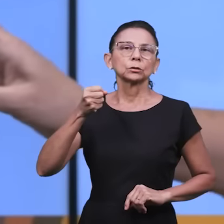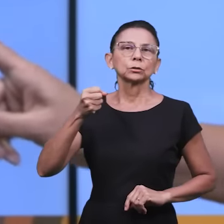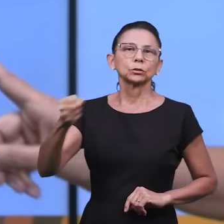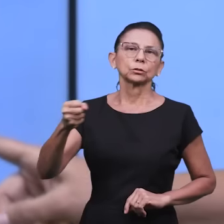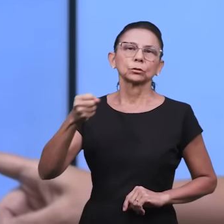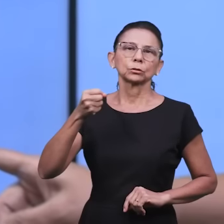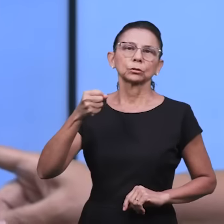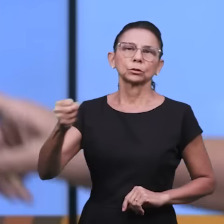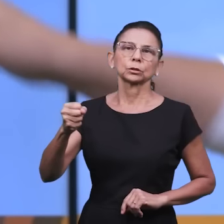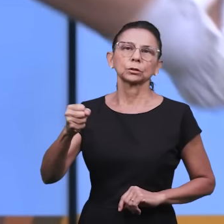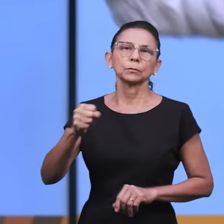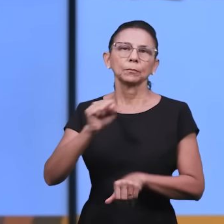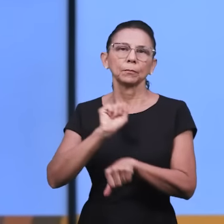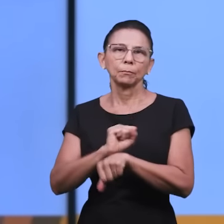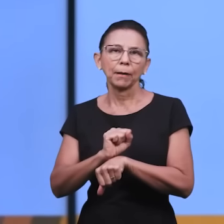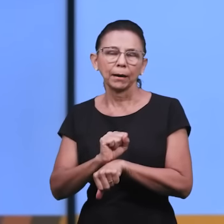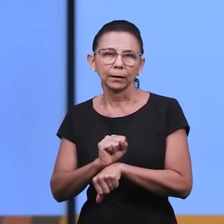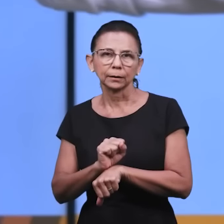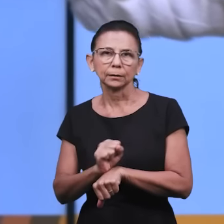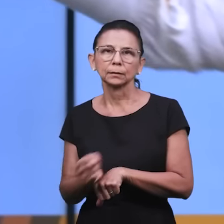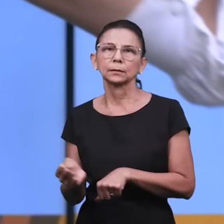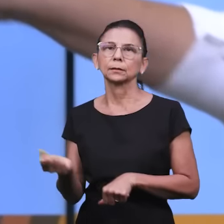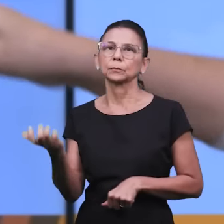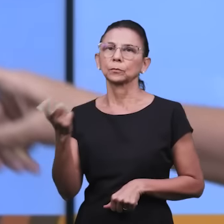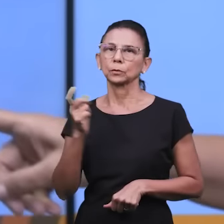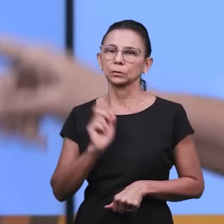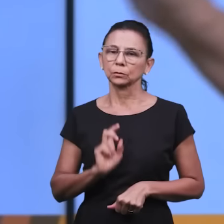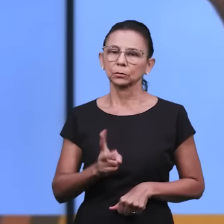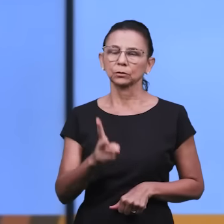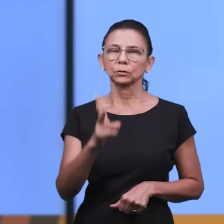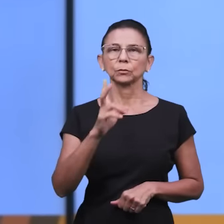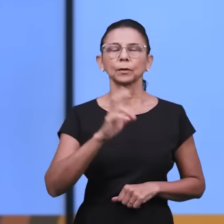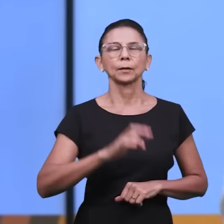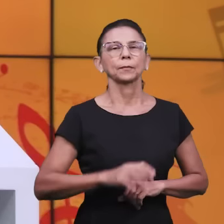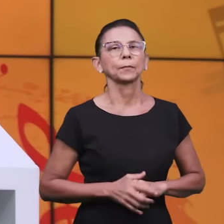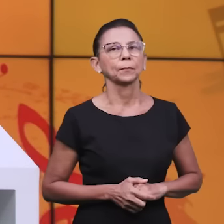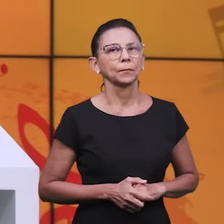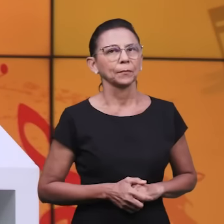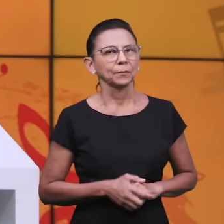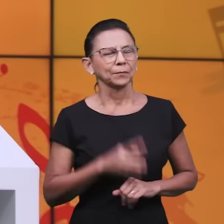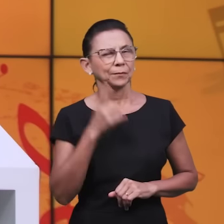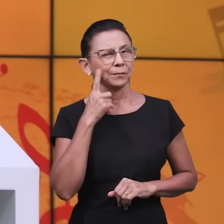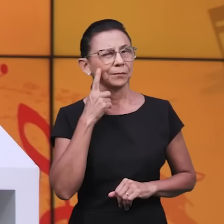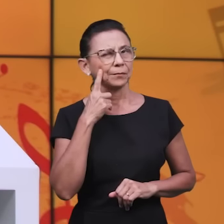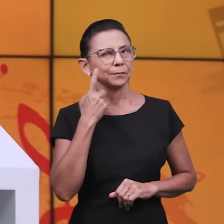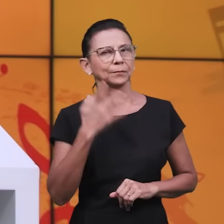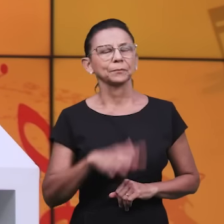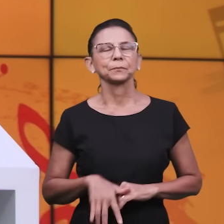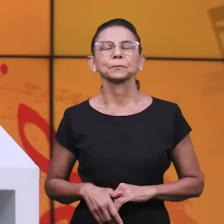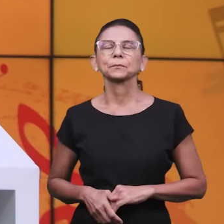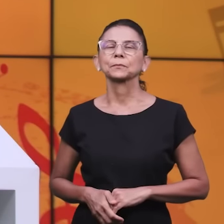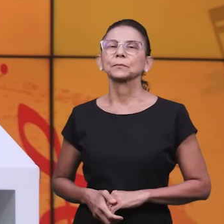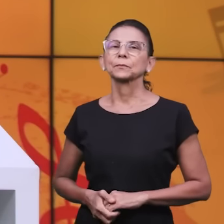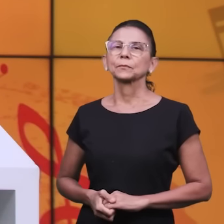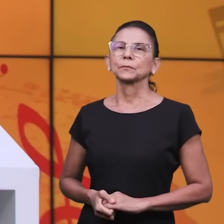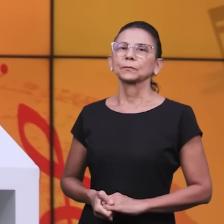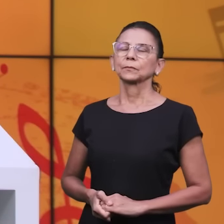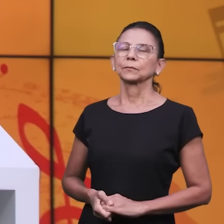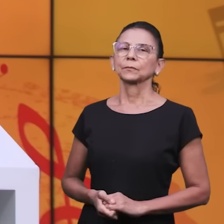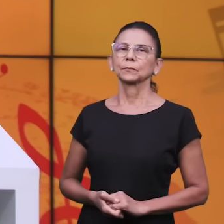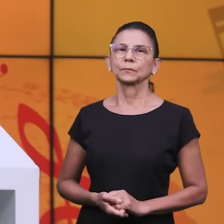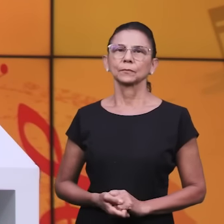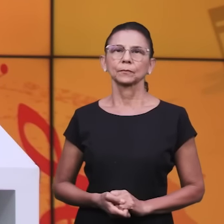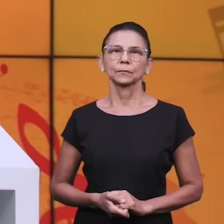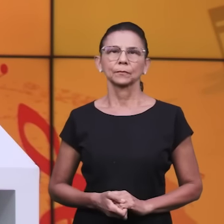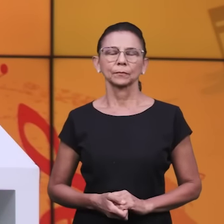tam, pausa. E depois nós vamos retornar. Amém? Vamos ver como vai ficar?